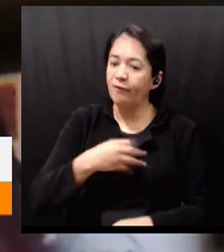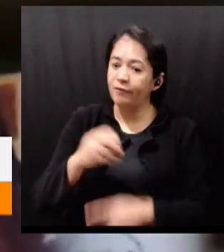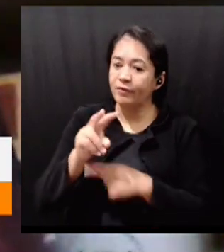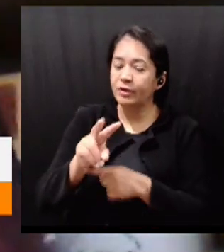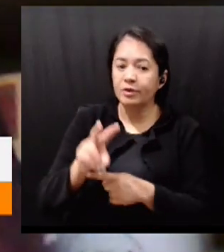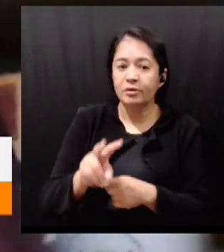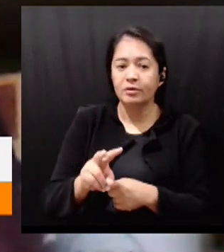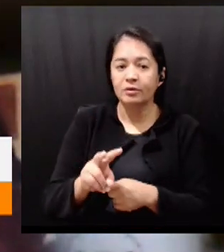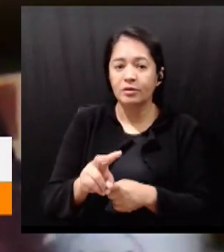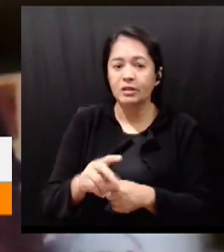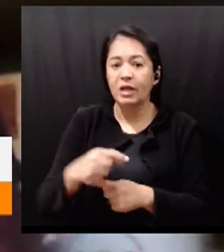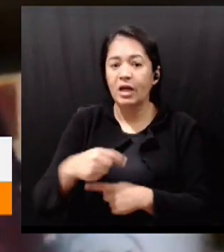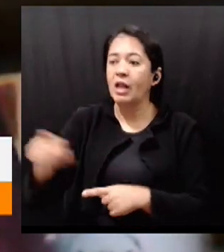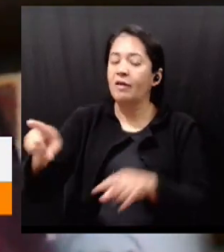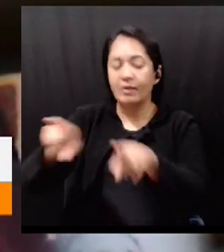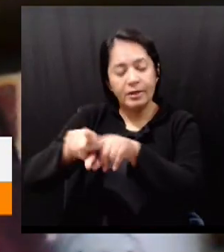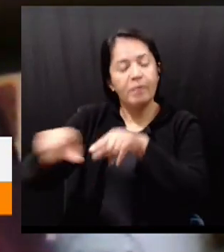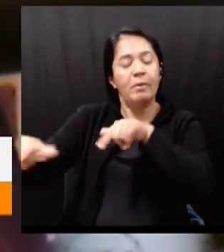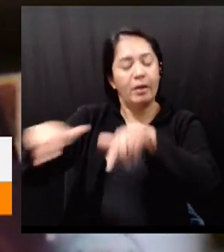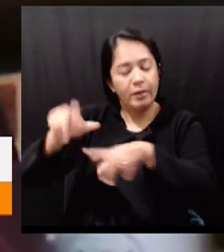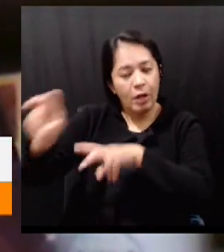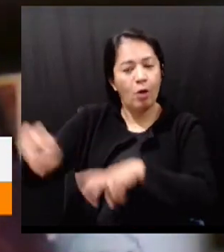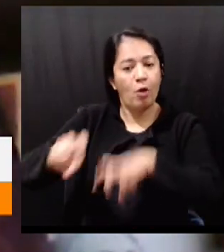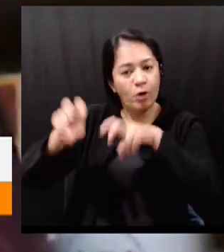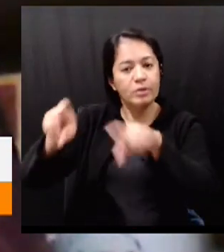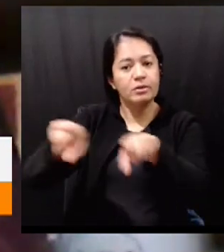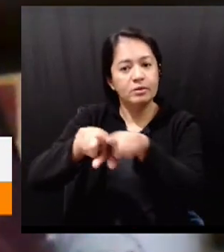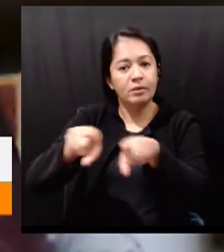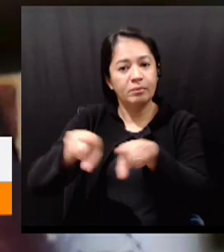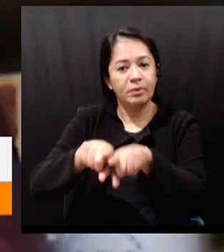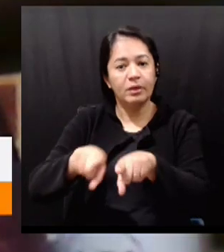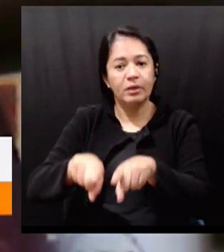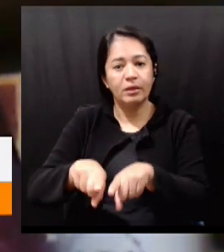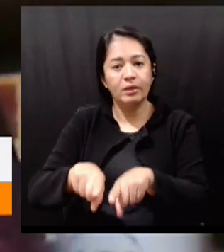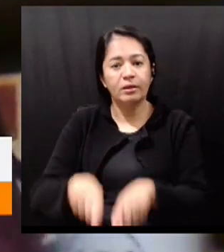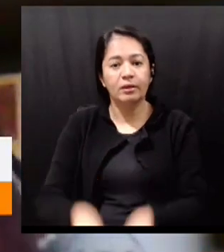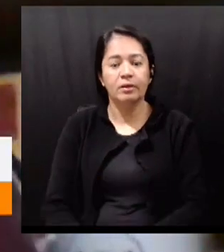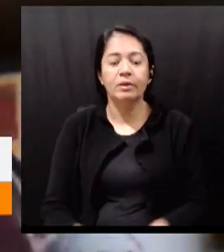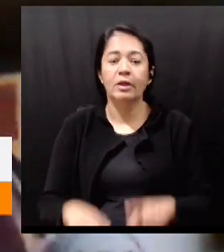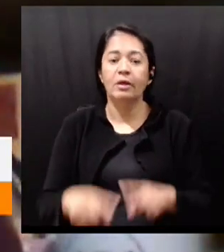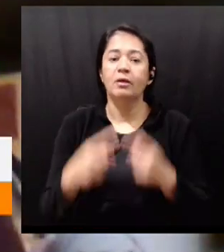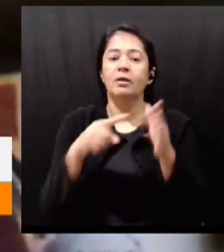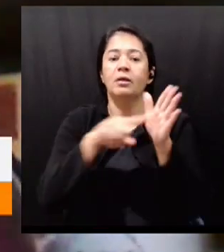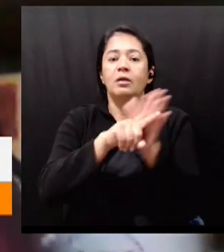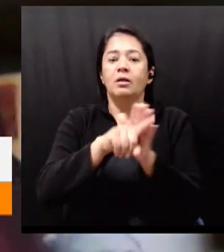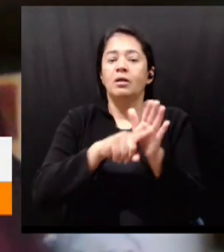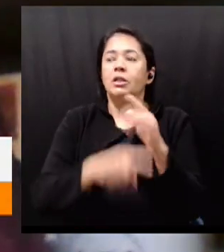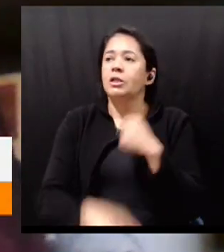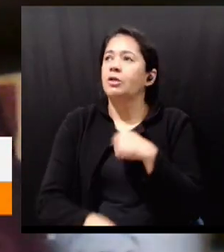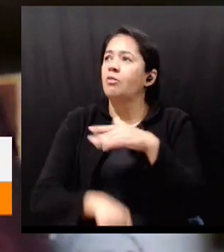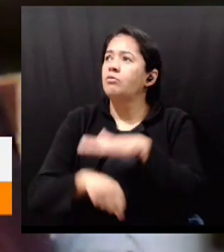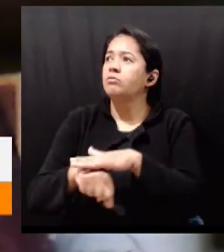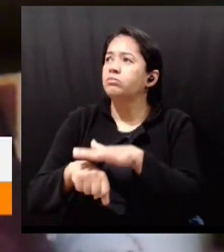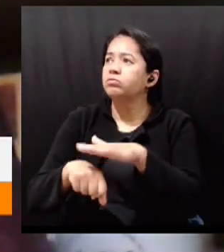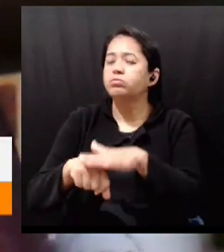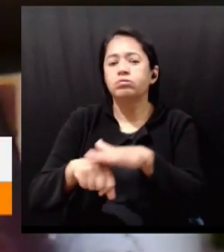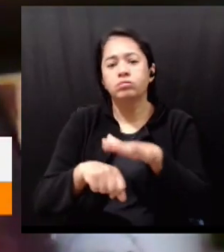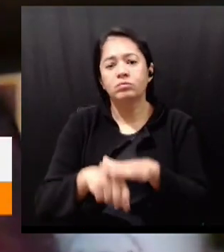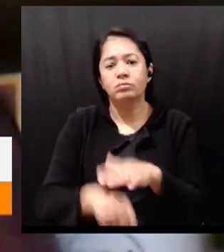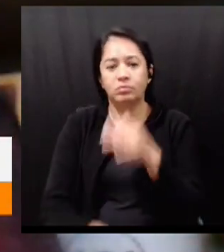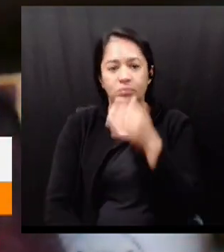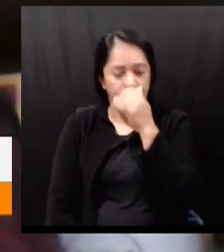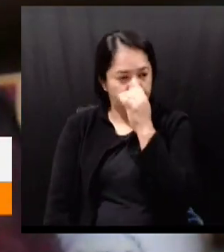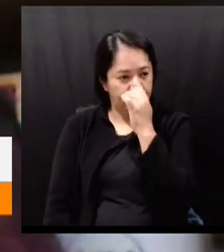roça também, né? E na pesquisa que eu fui fazendo, eu pedi para que